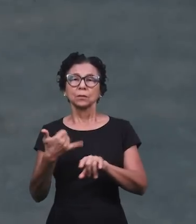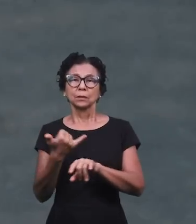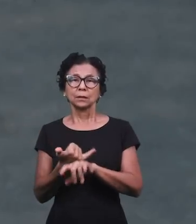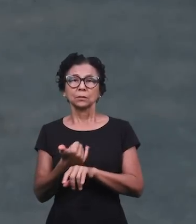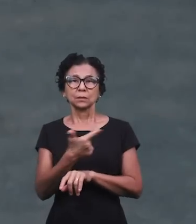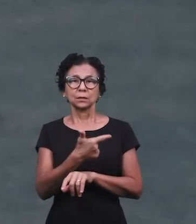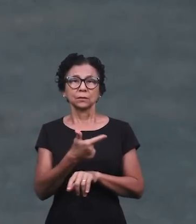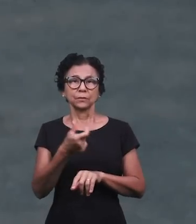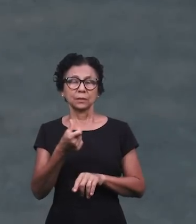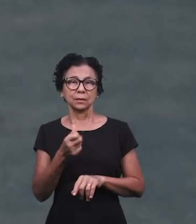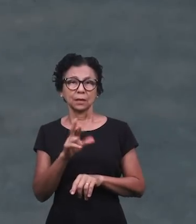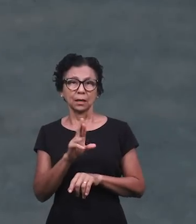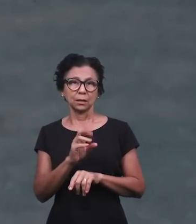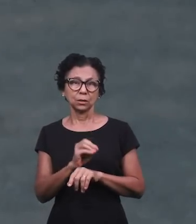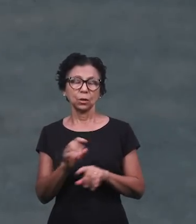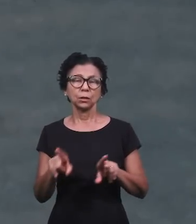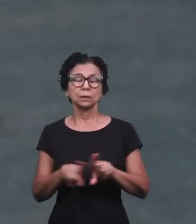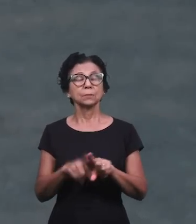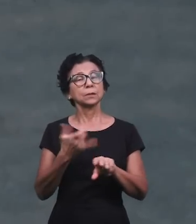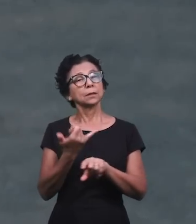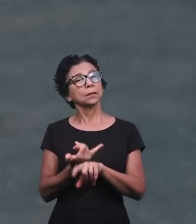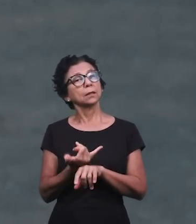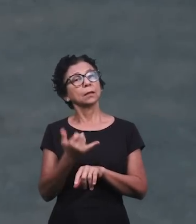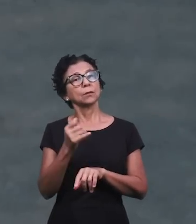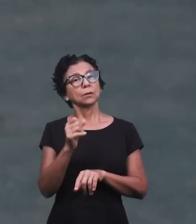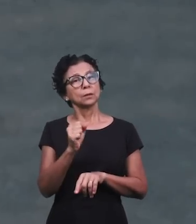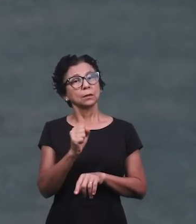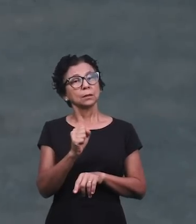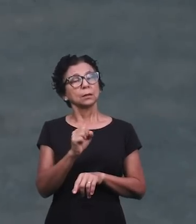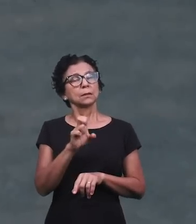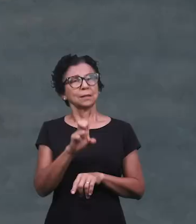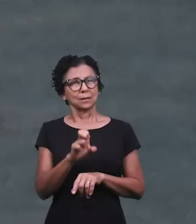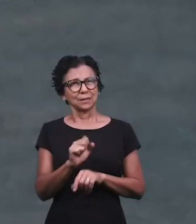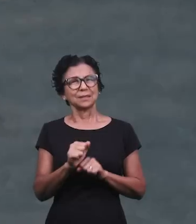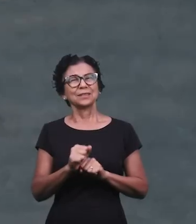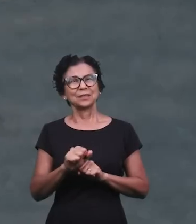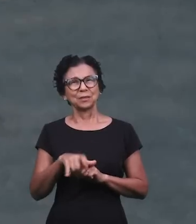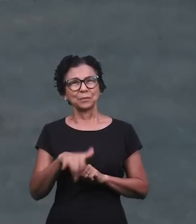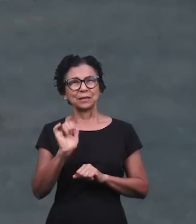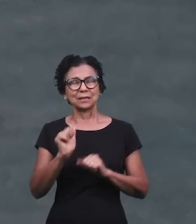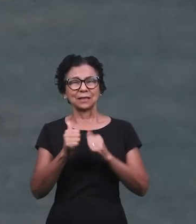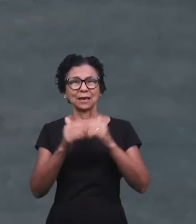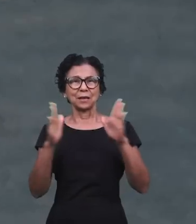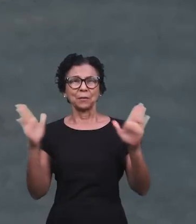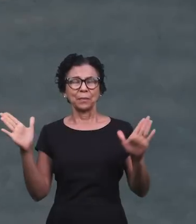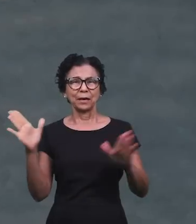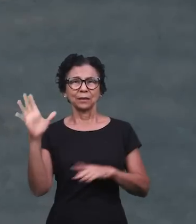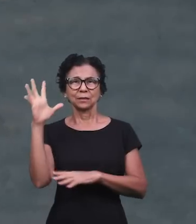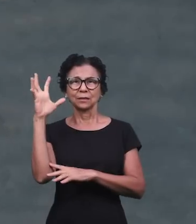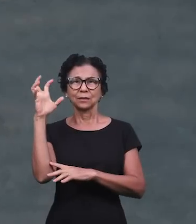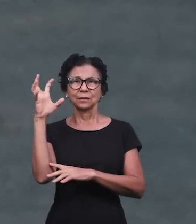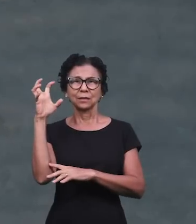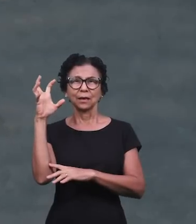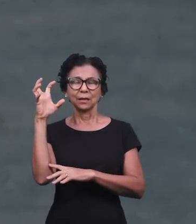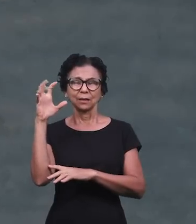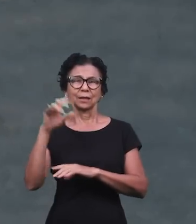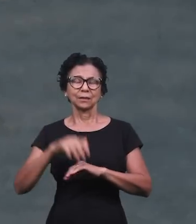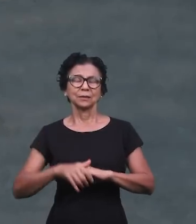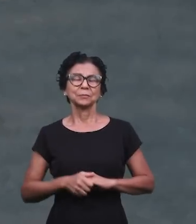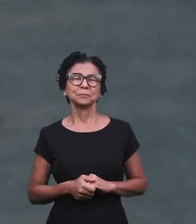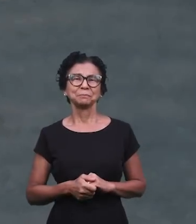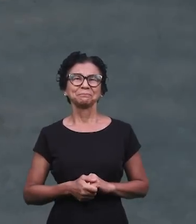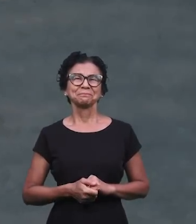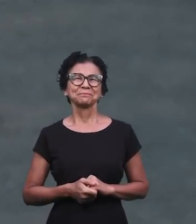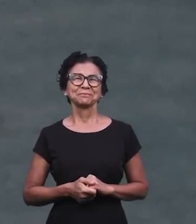Embratel e o canal 85 da Sky Livre, para quem tem aquele sisteminha, antena parabólica para Sky ou para Embratel. A